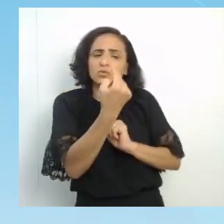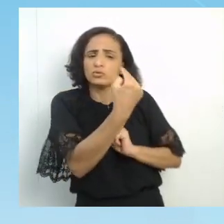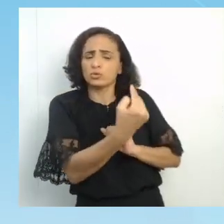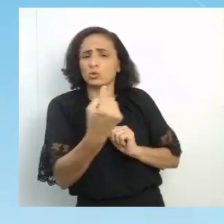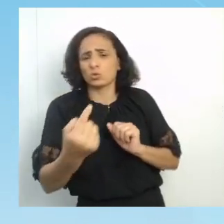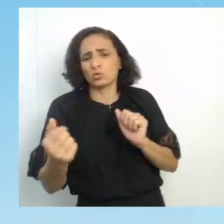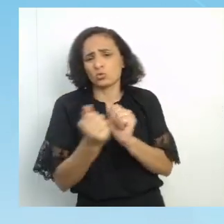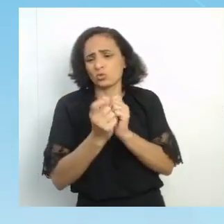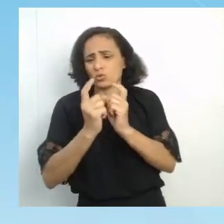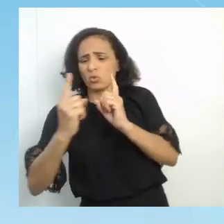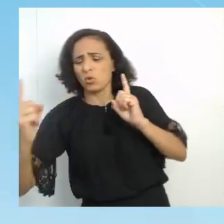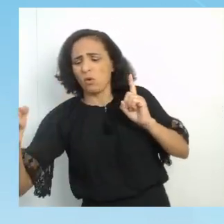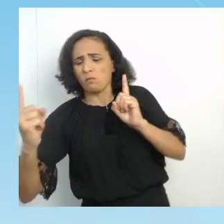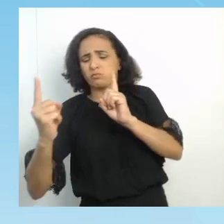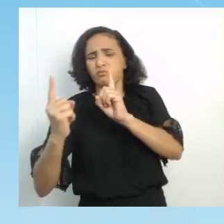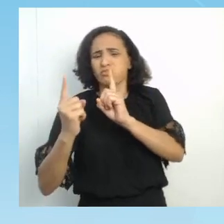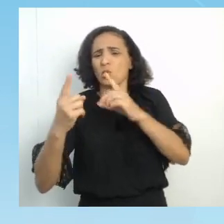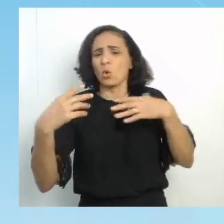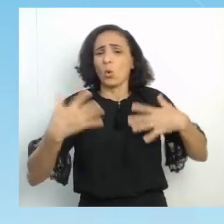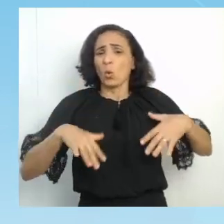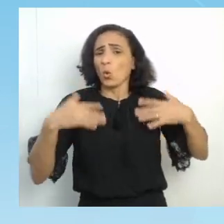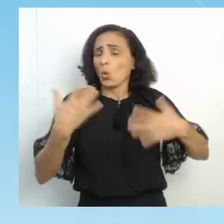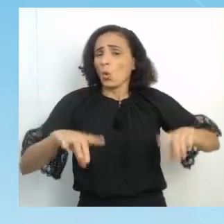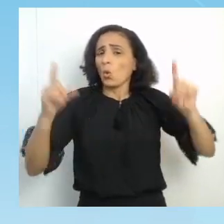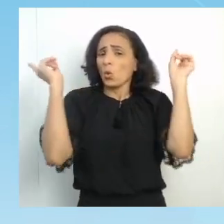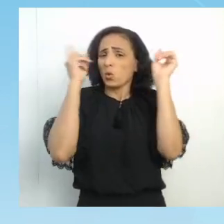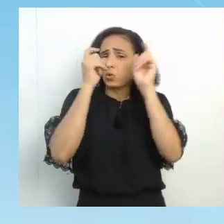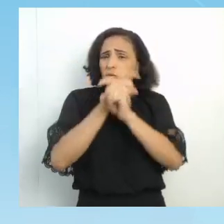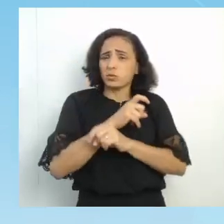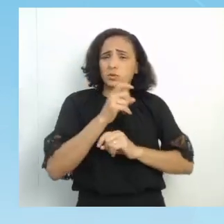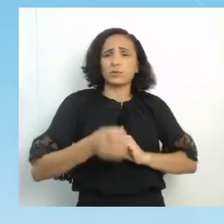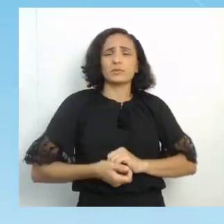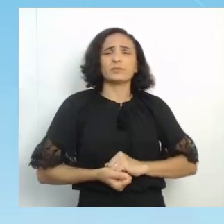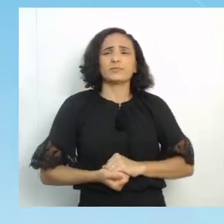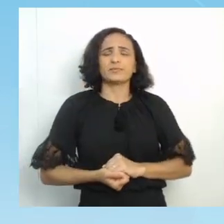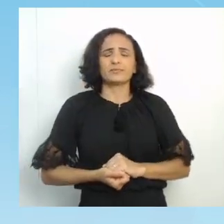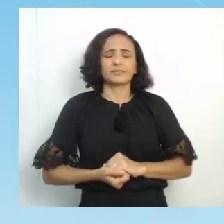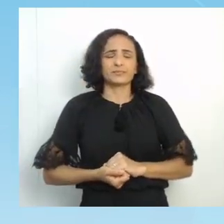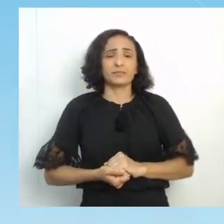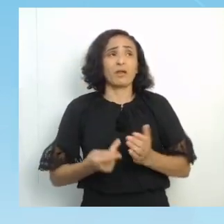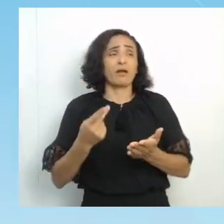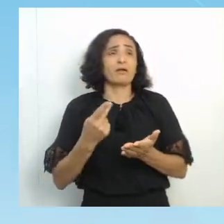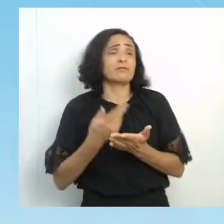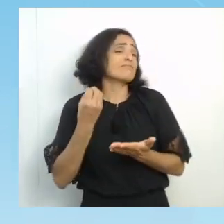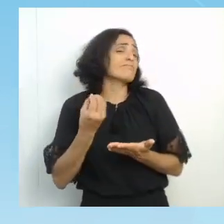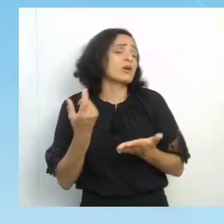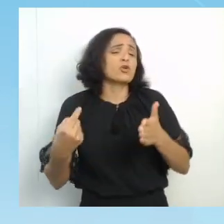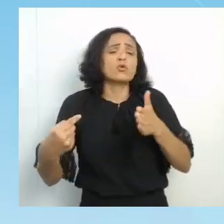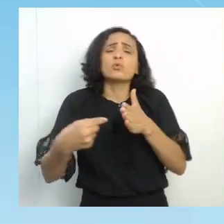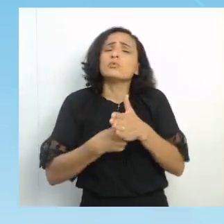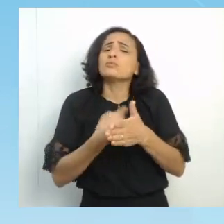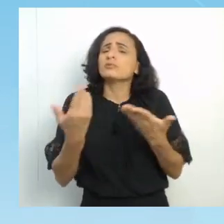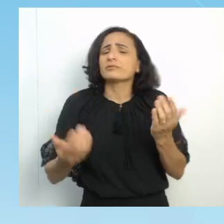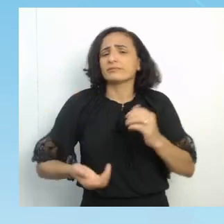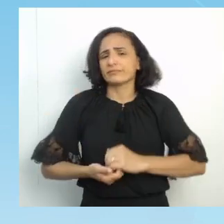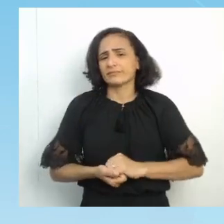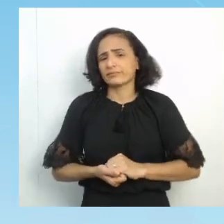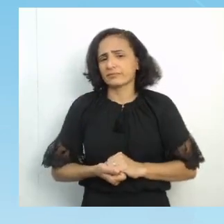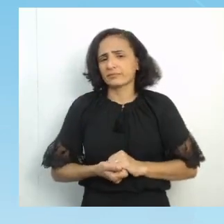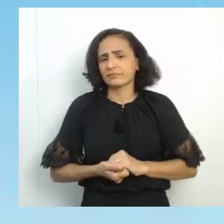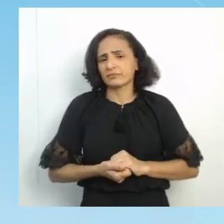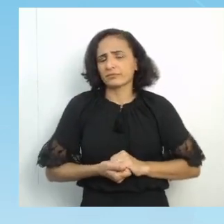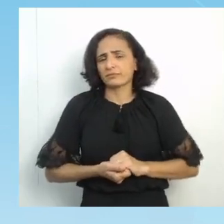tem dependência química. E aí vem aquela perguntinha: por que a pessoa ela